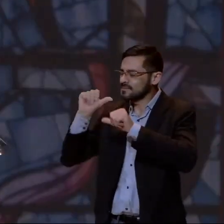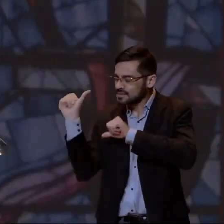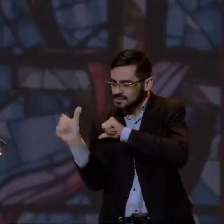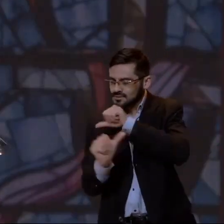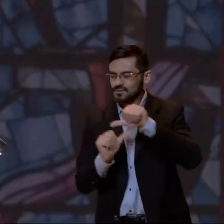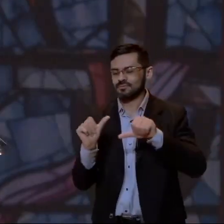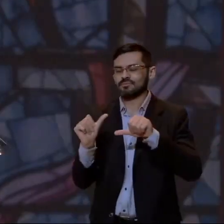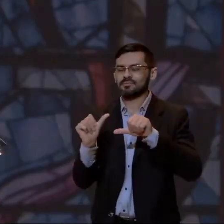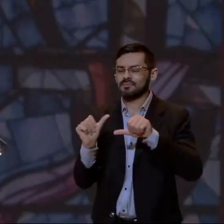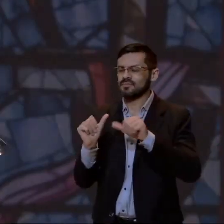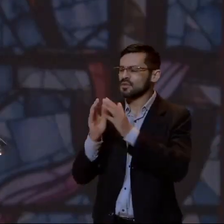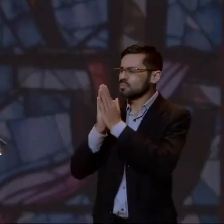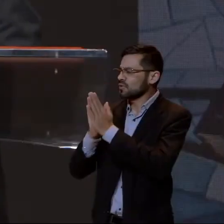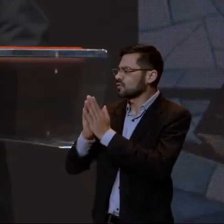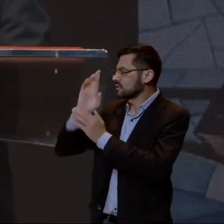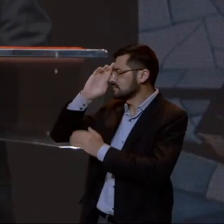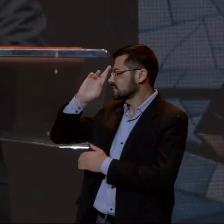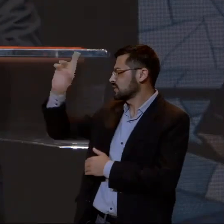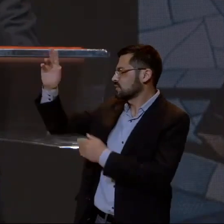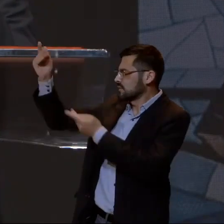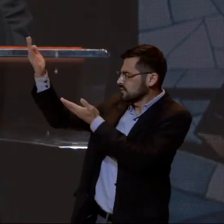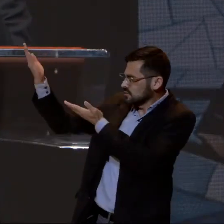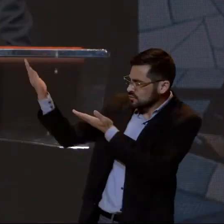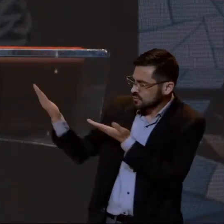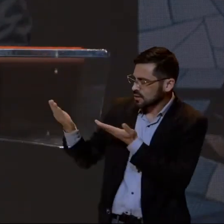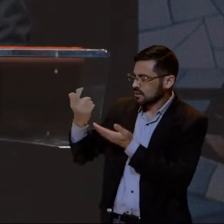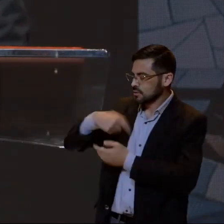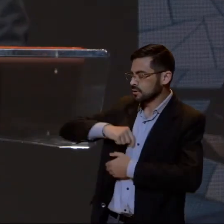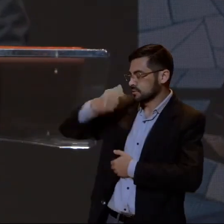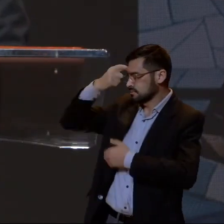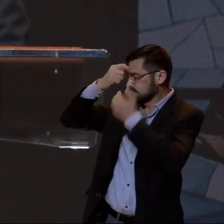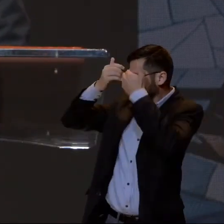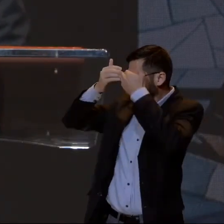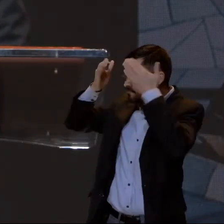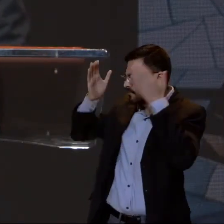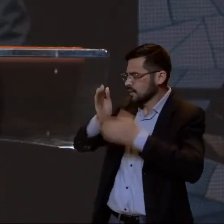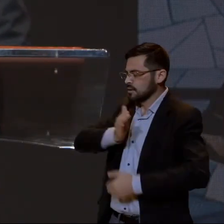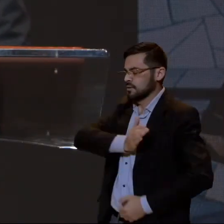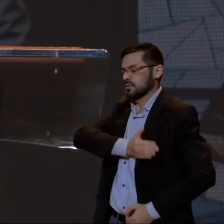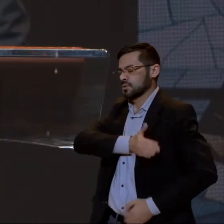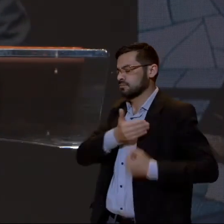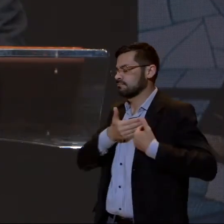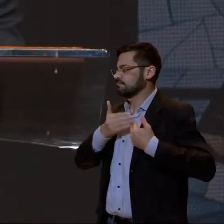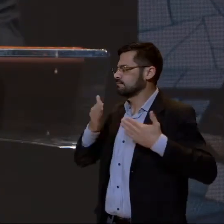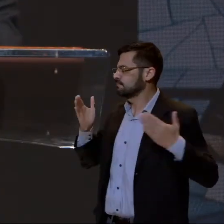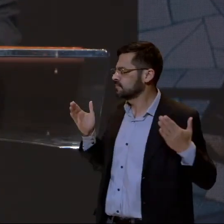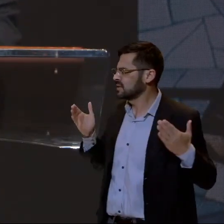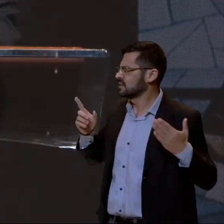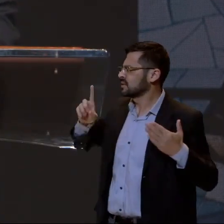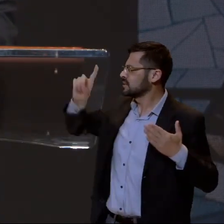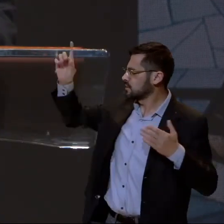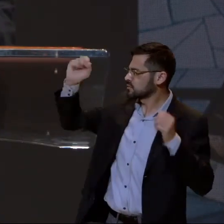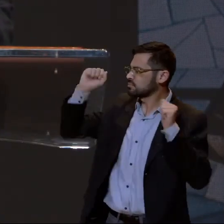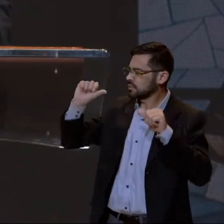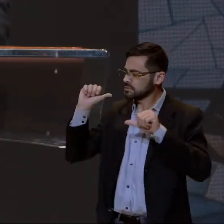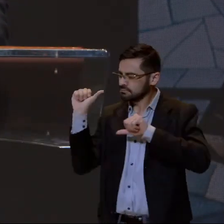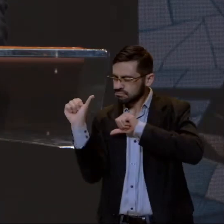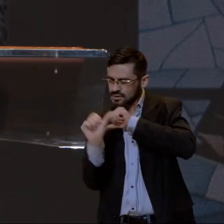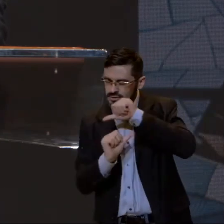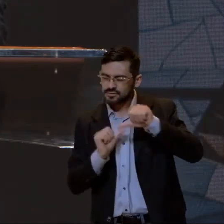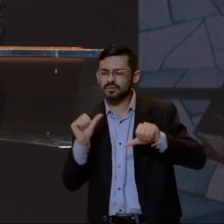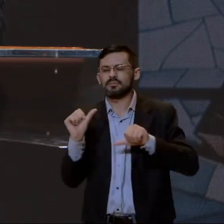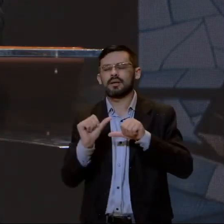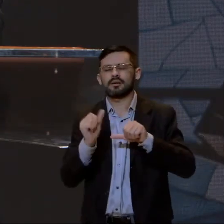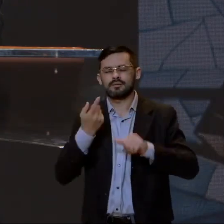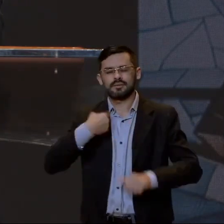transformador. Então vem, Senhor, nós abrimos nossa mente e o nosso coração, e que a obra do Senhor seja feita